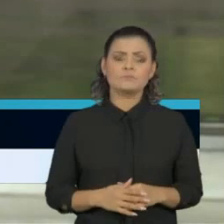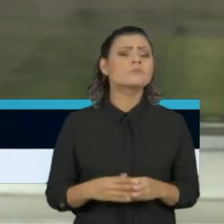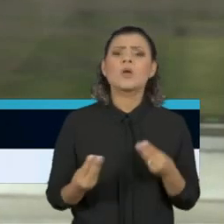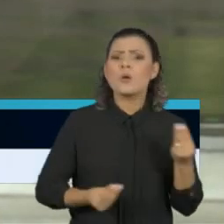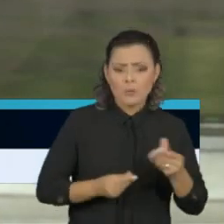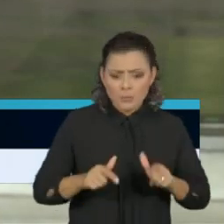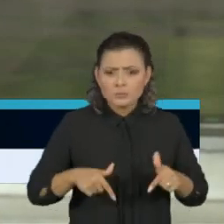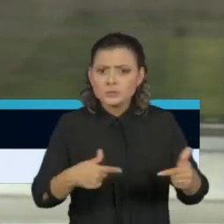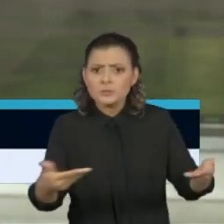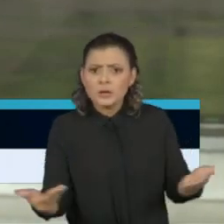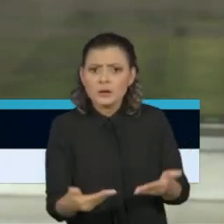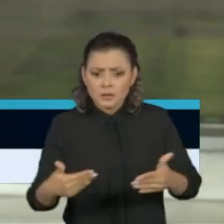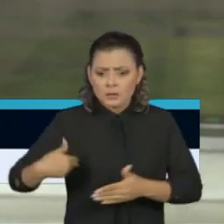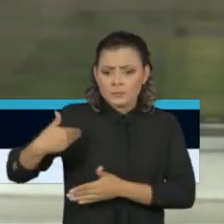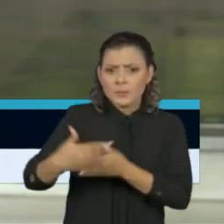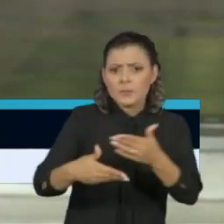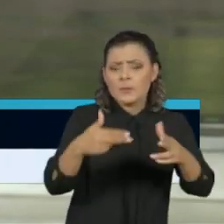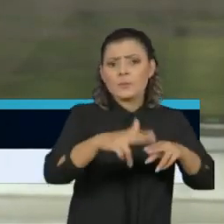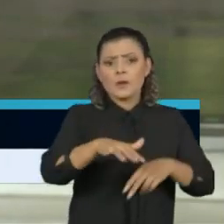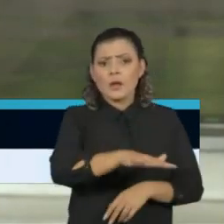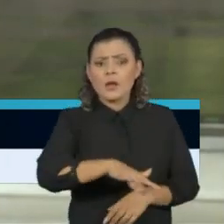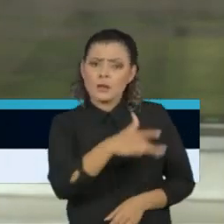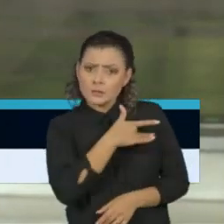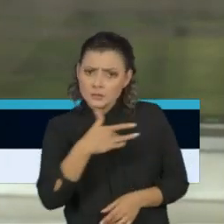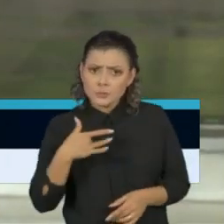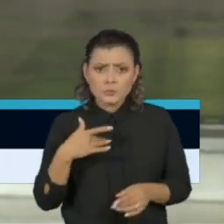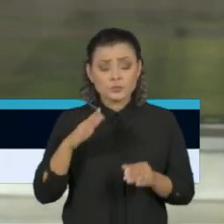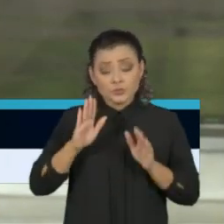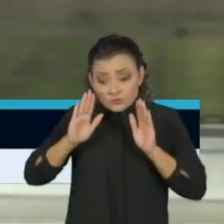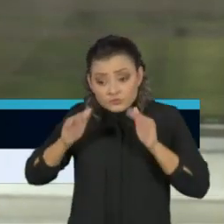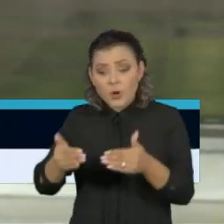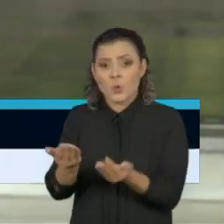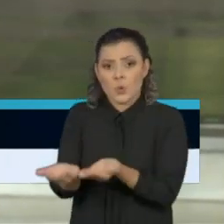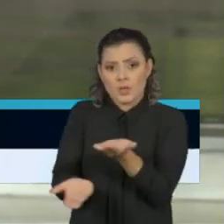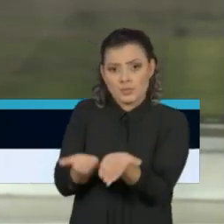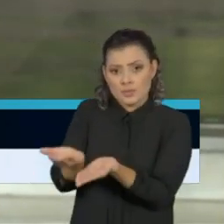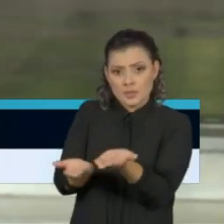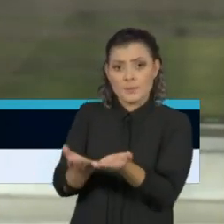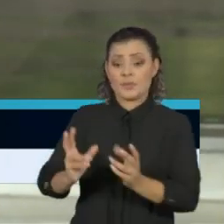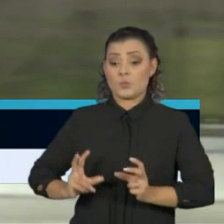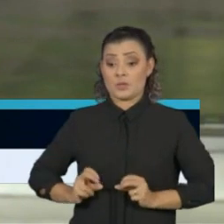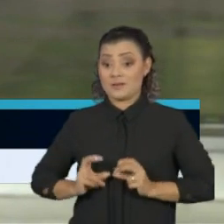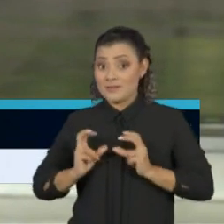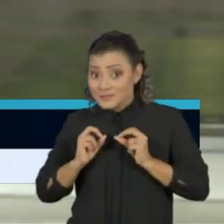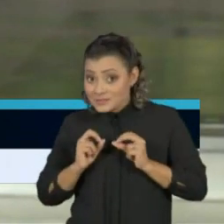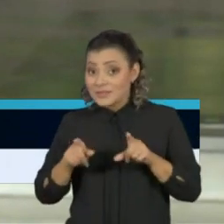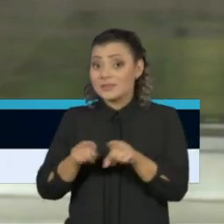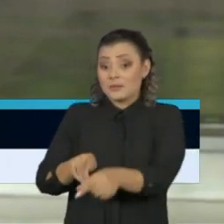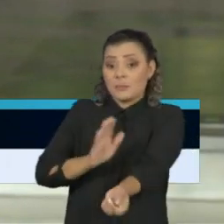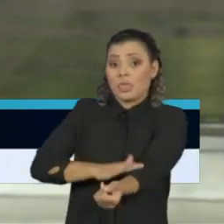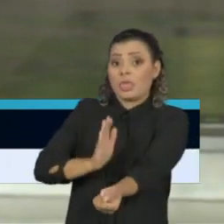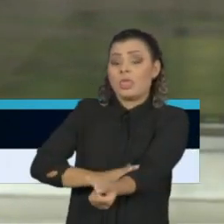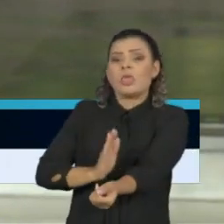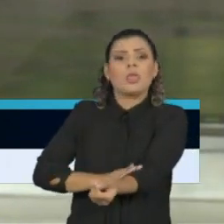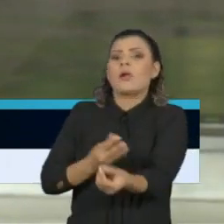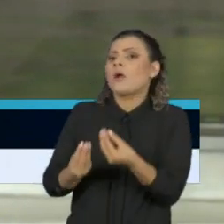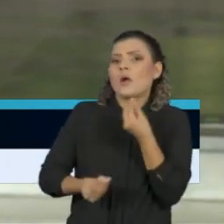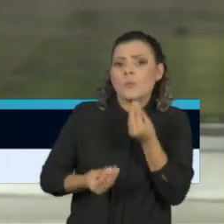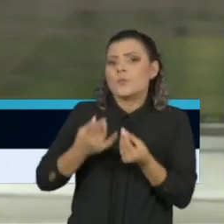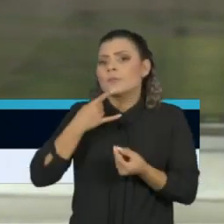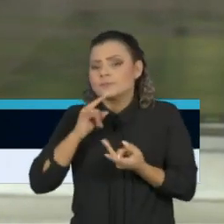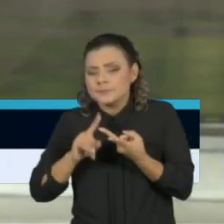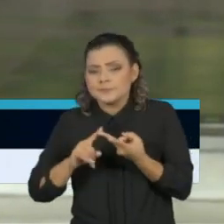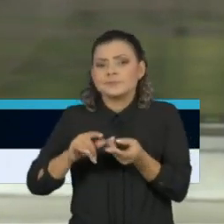sendo tomadas em relação a unidades de saúde especializadas em tratamentos como câncer e dependência química, com